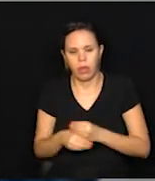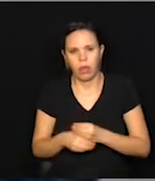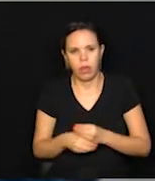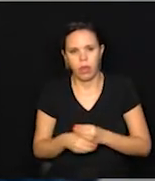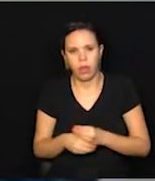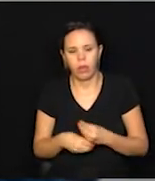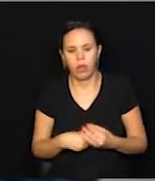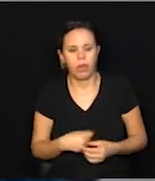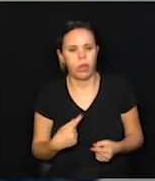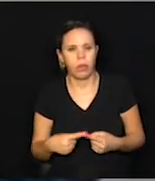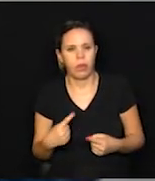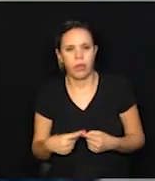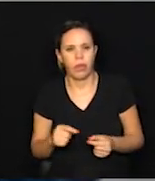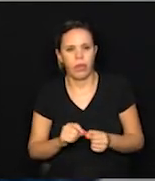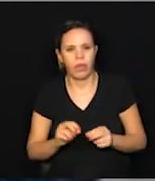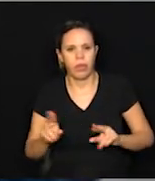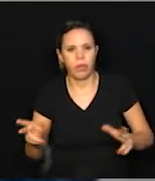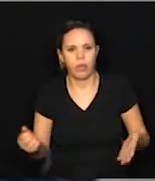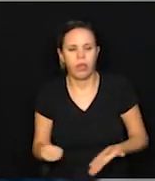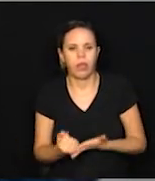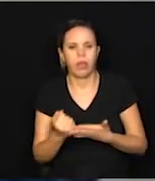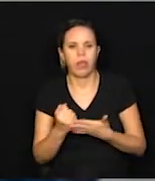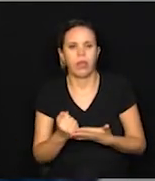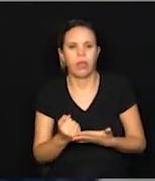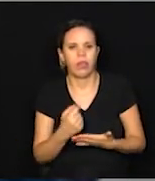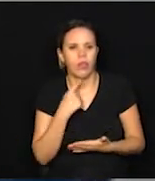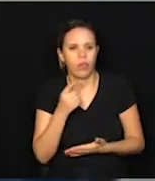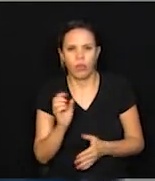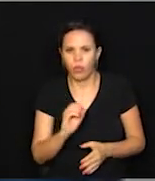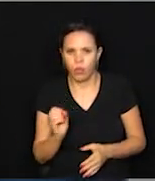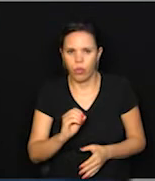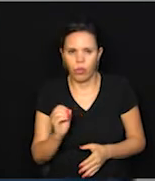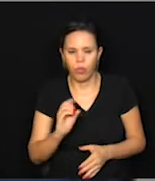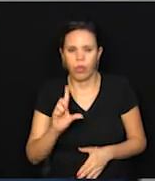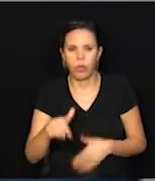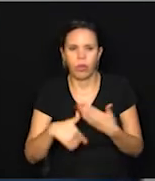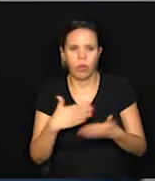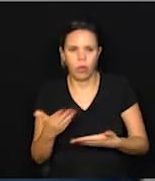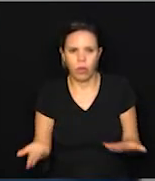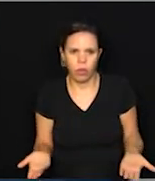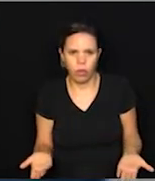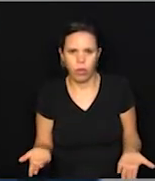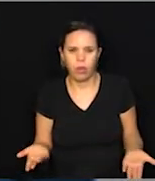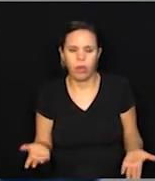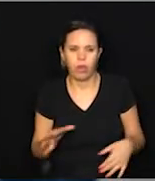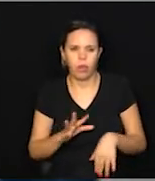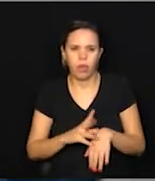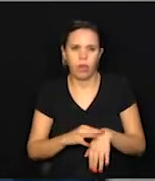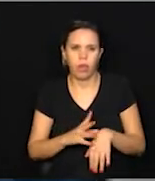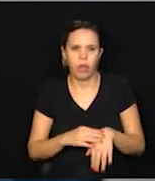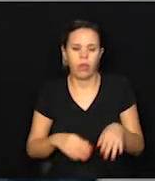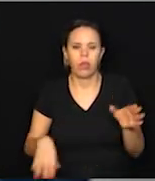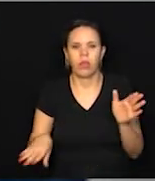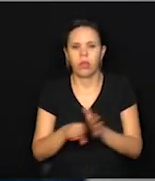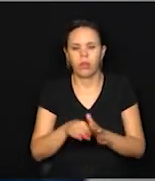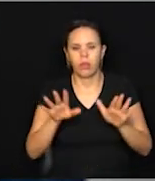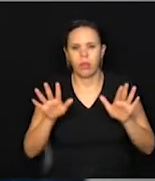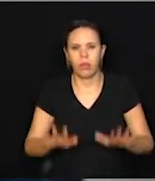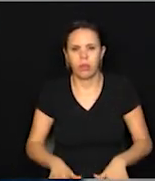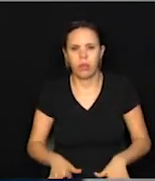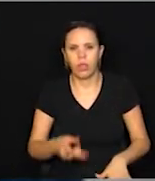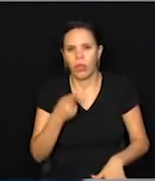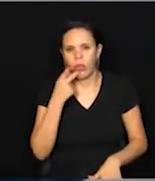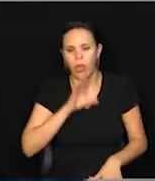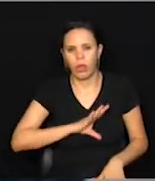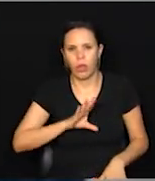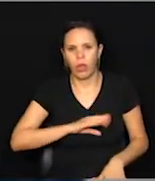daí, porque vai fazer um diferencial, não tenho dúvida nenhuma, na sequência dessa doença que veio para ficar, vamos falar o português claro,